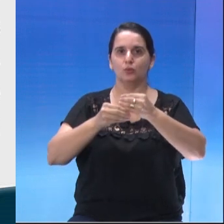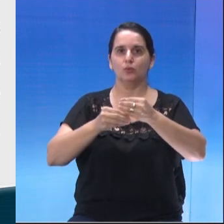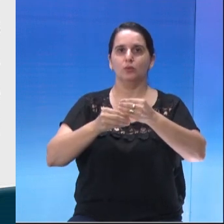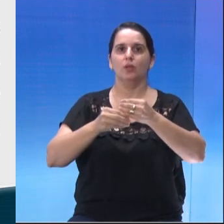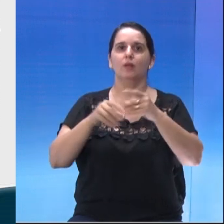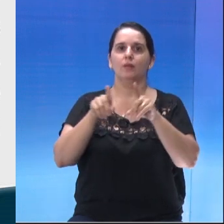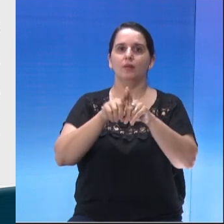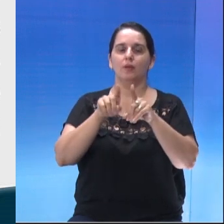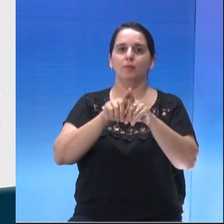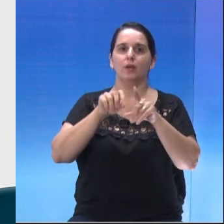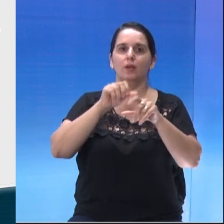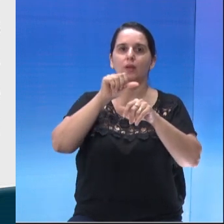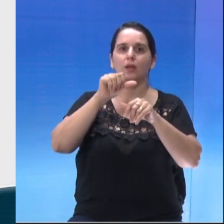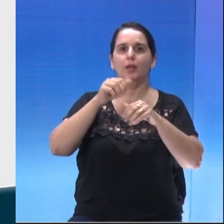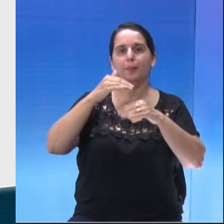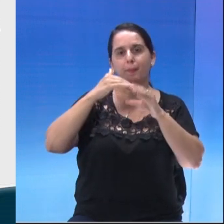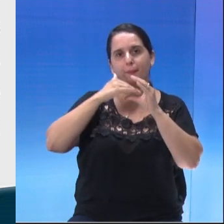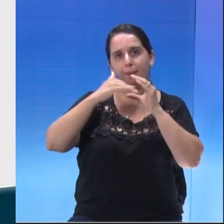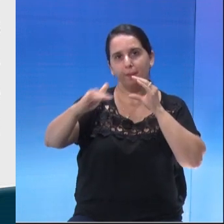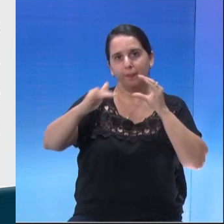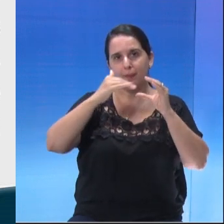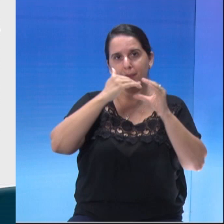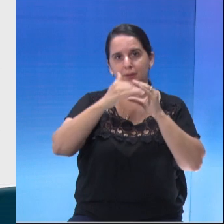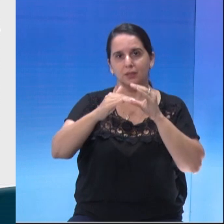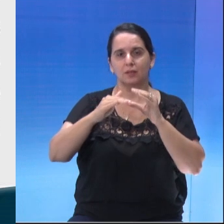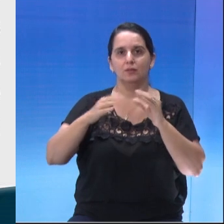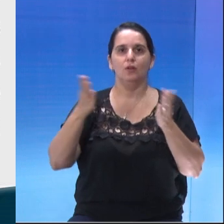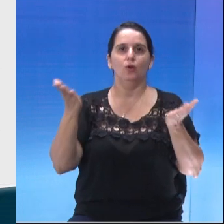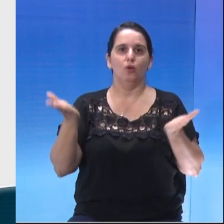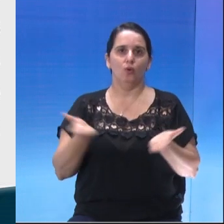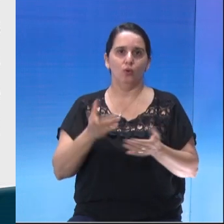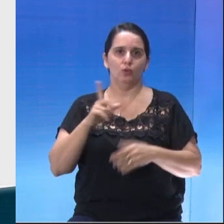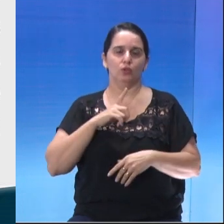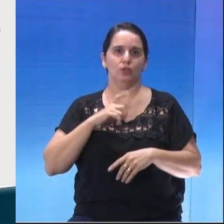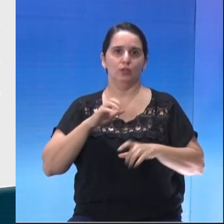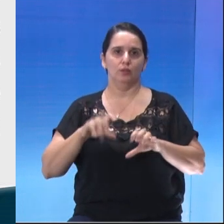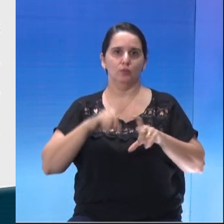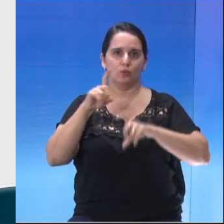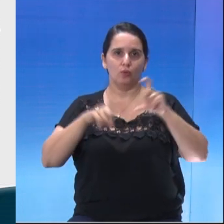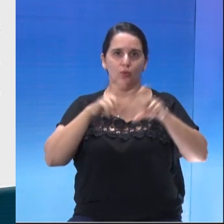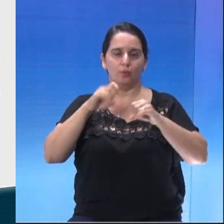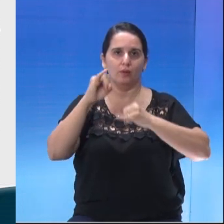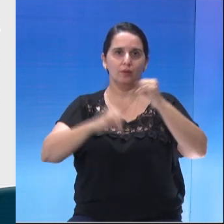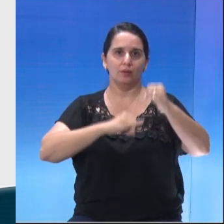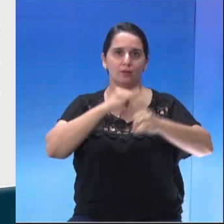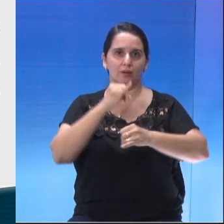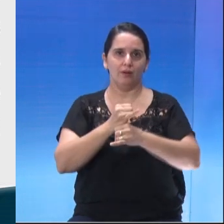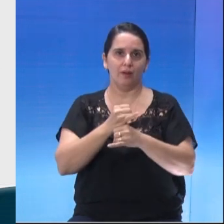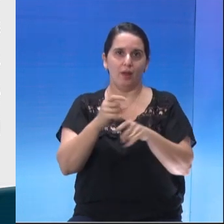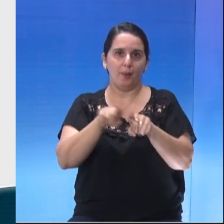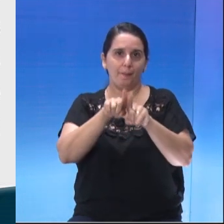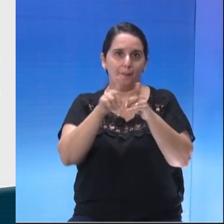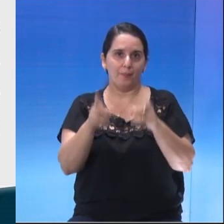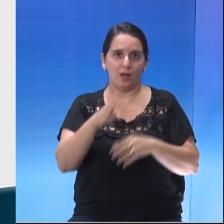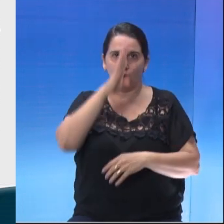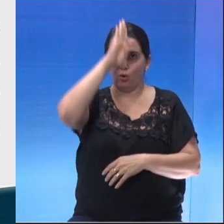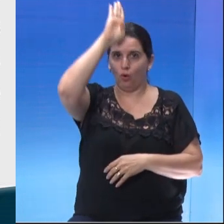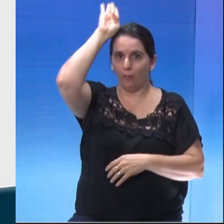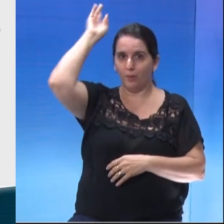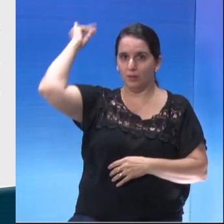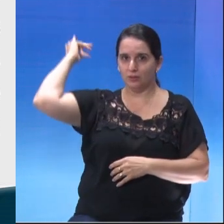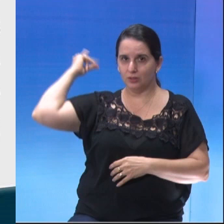repassavam adiante. Hoje temos computadores e banda larga, mas os romanos tinham escravos